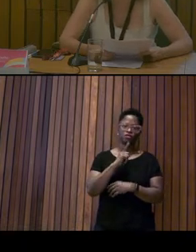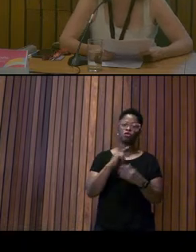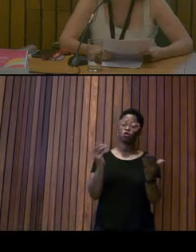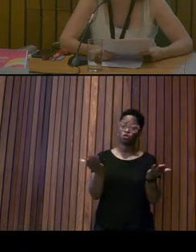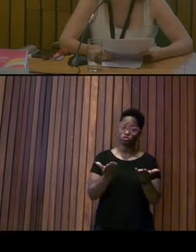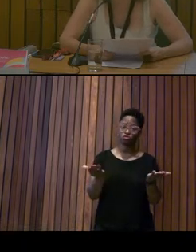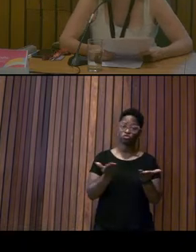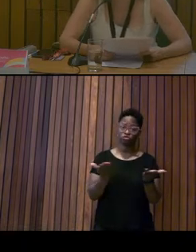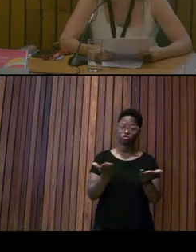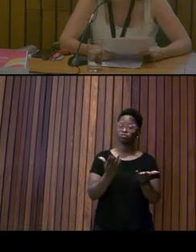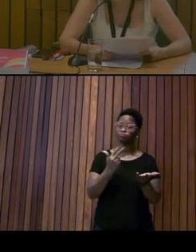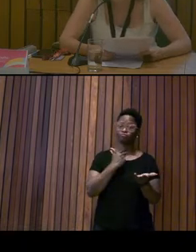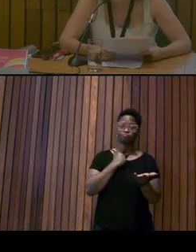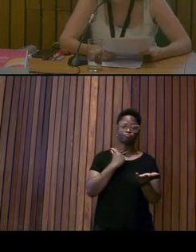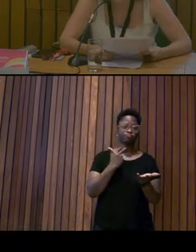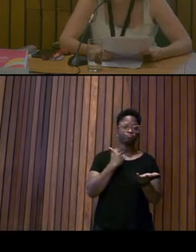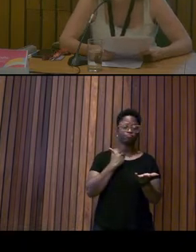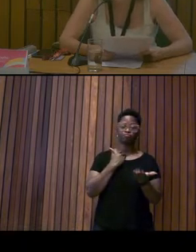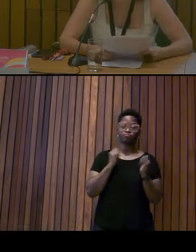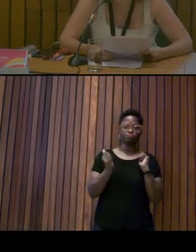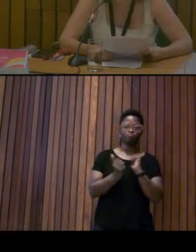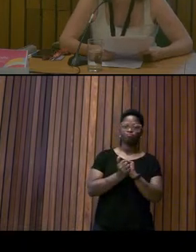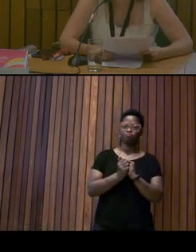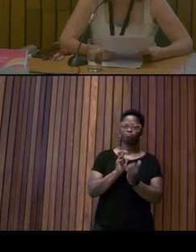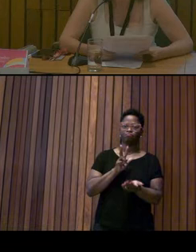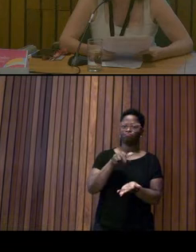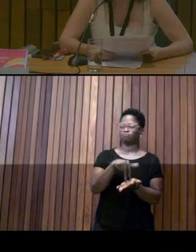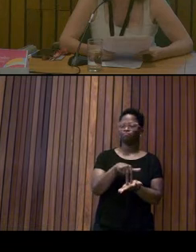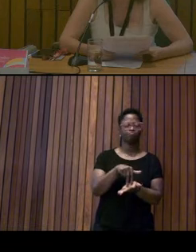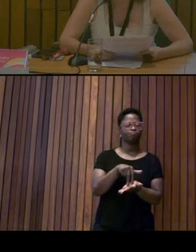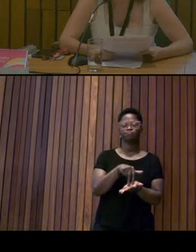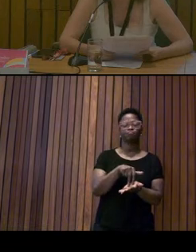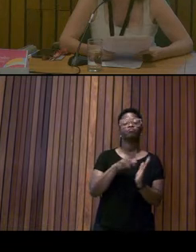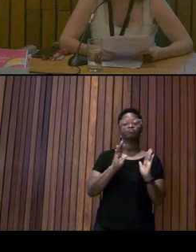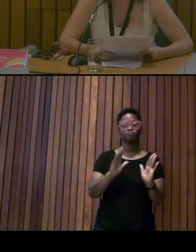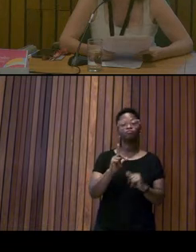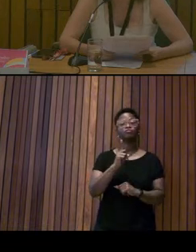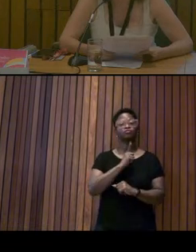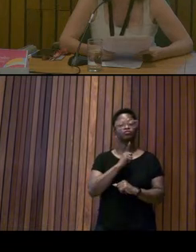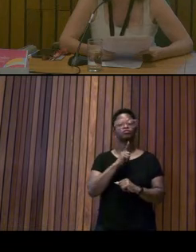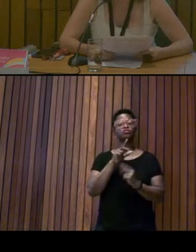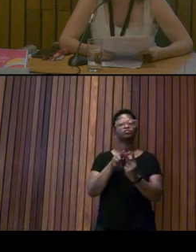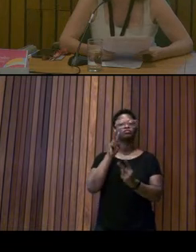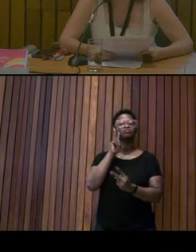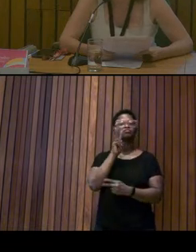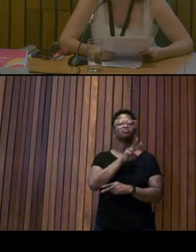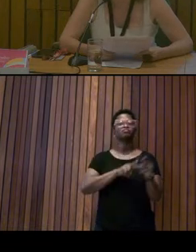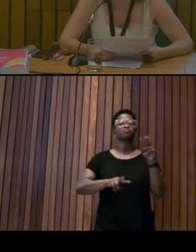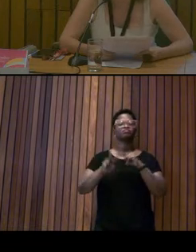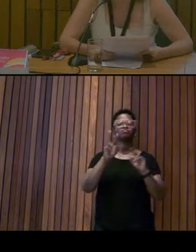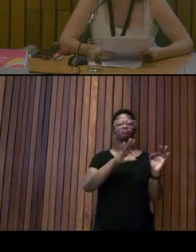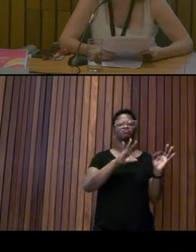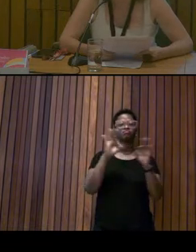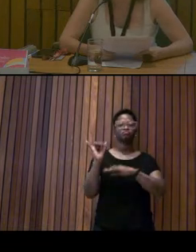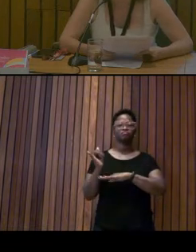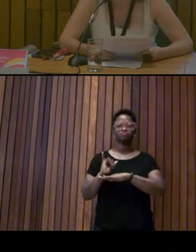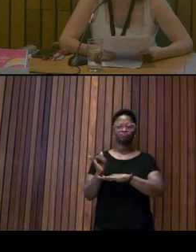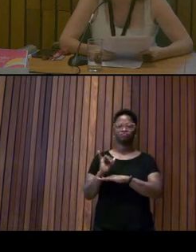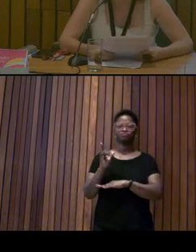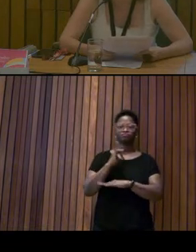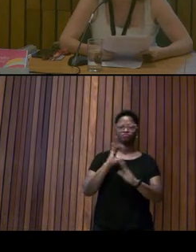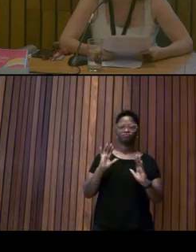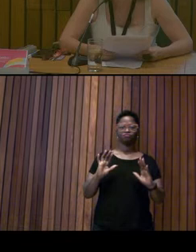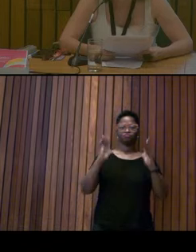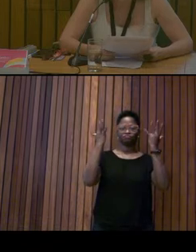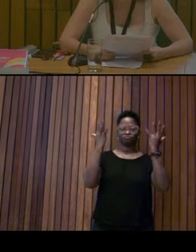hoje não pode estar aqui com a gente, mas ele está online assistindo lá o